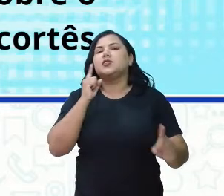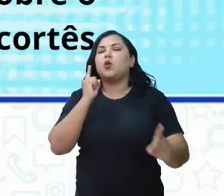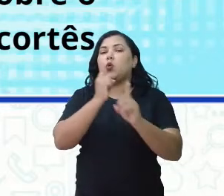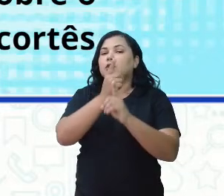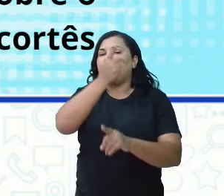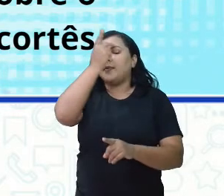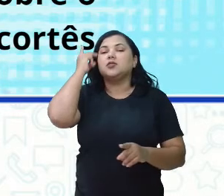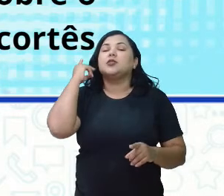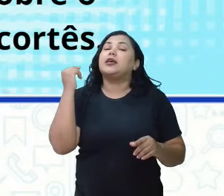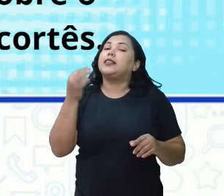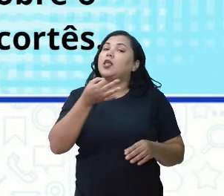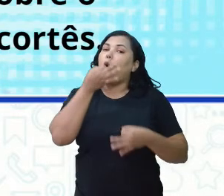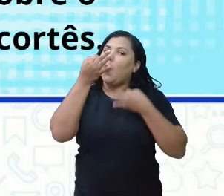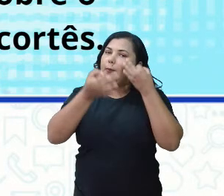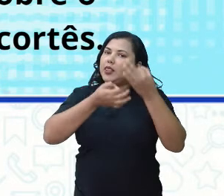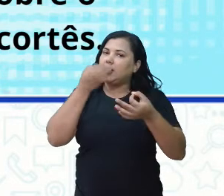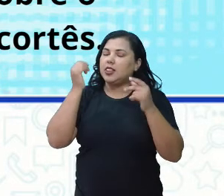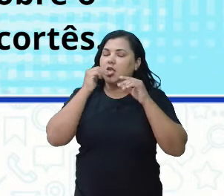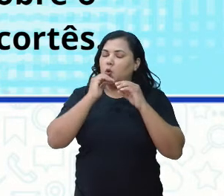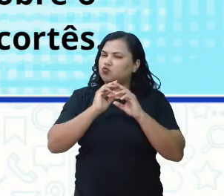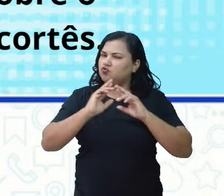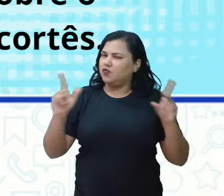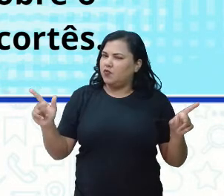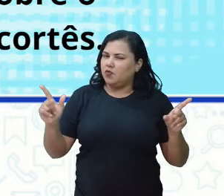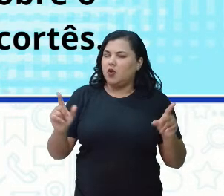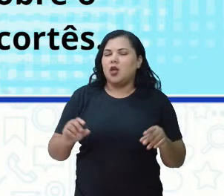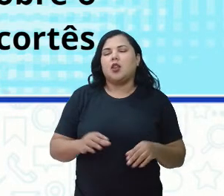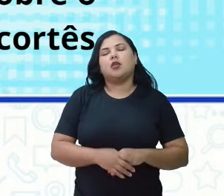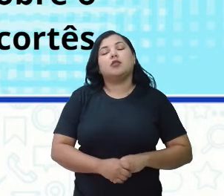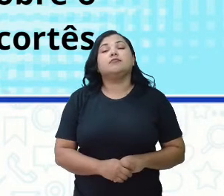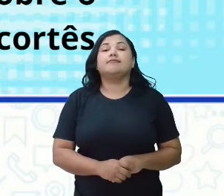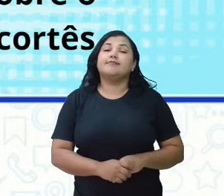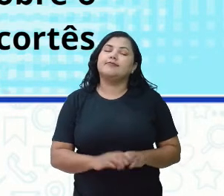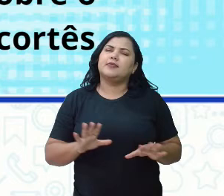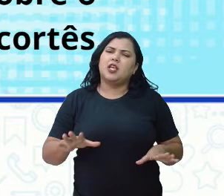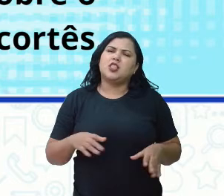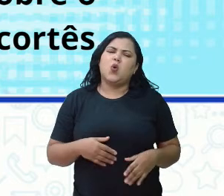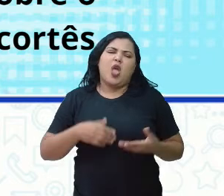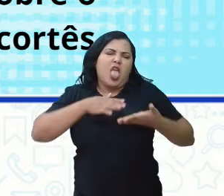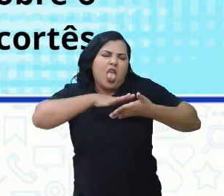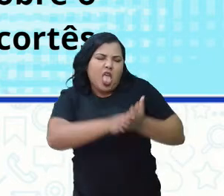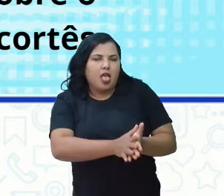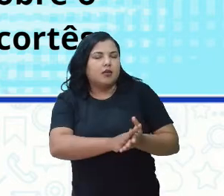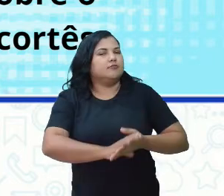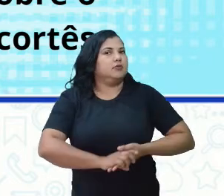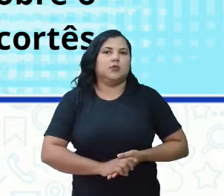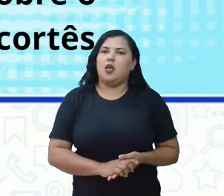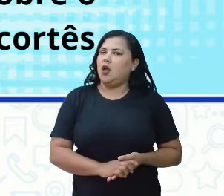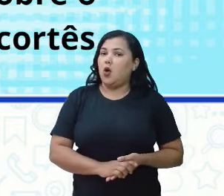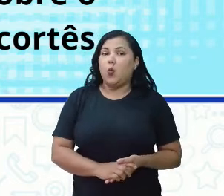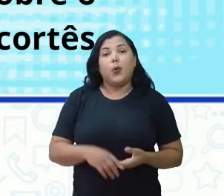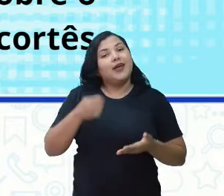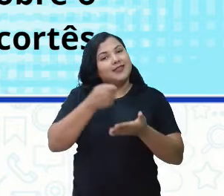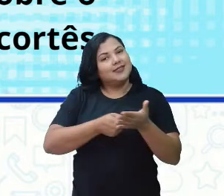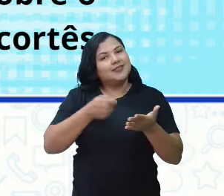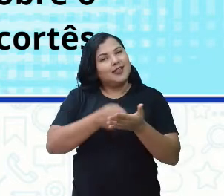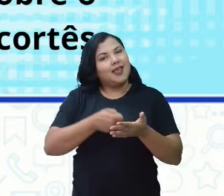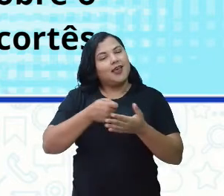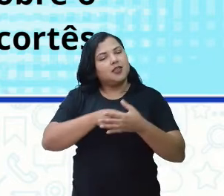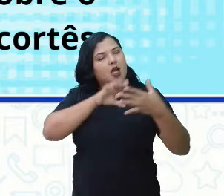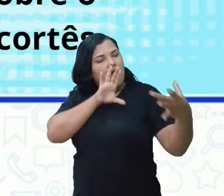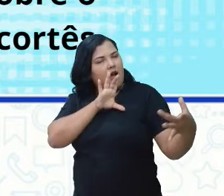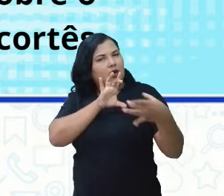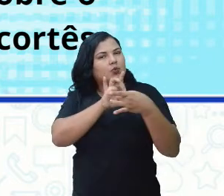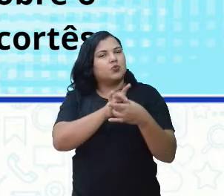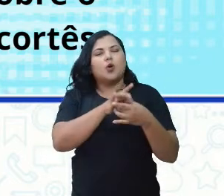com opiniões e inferências distintas do que você com relação a algum assunto, não a reprima, nem a afaste. Tente fazer a